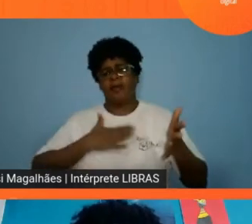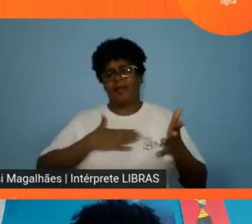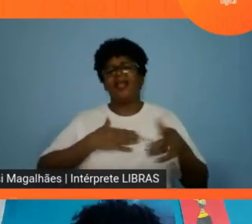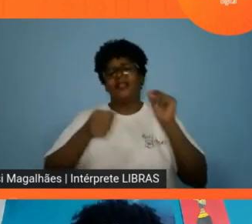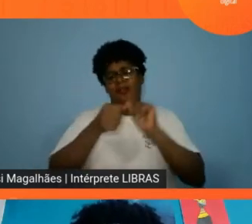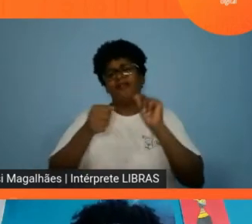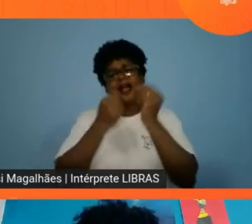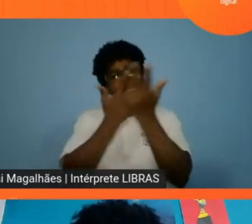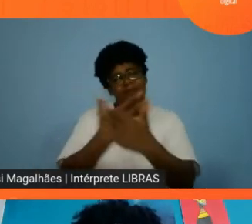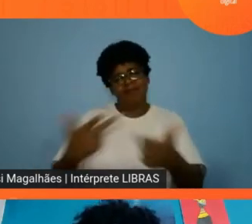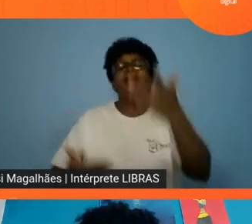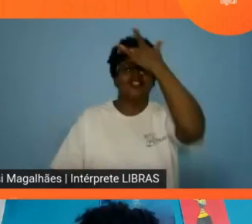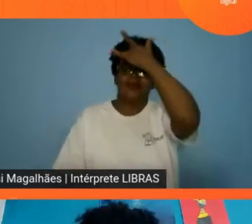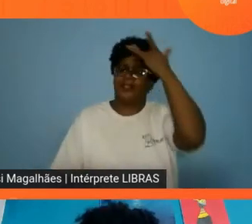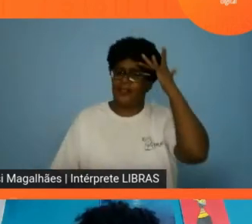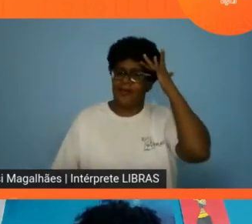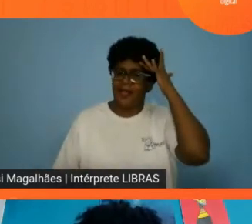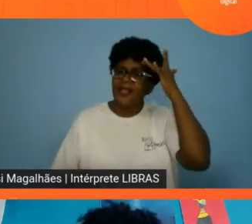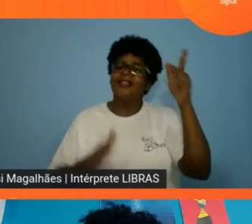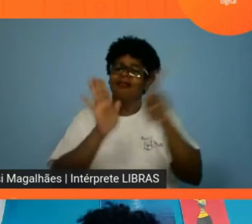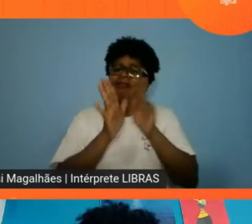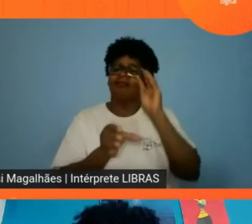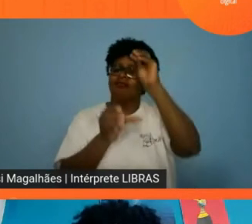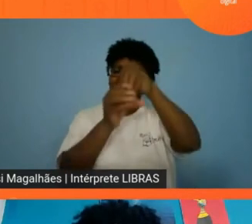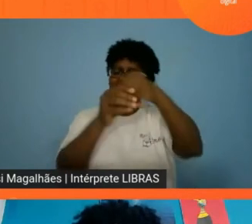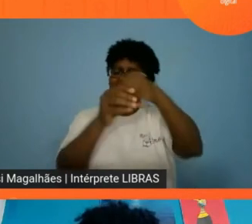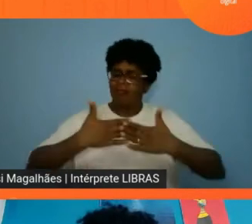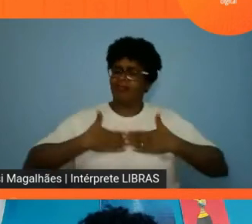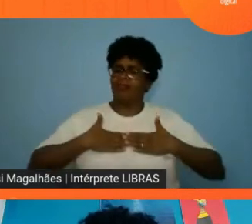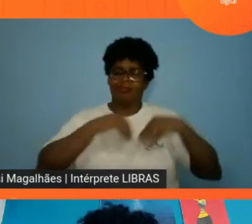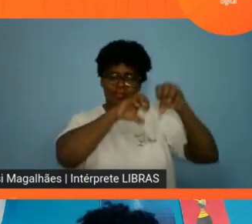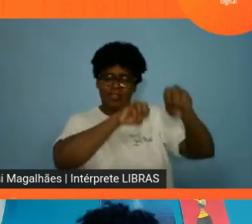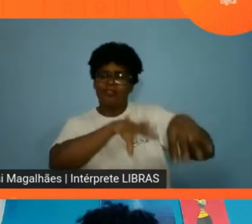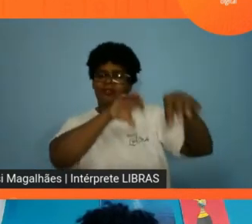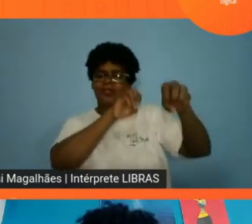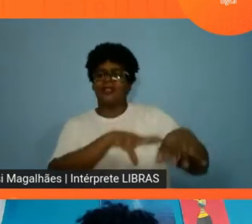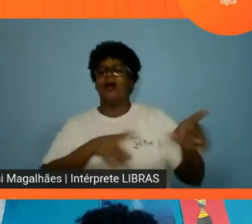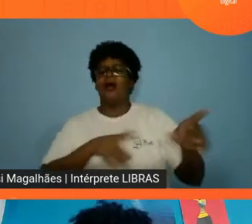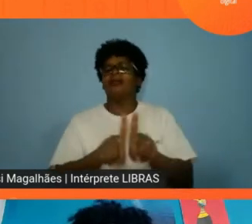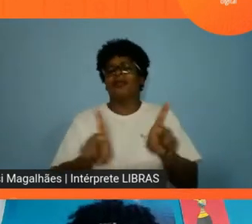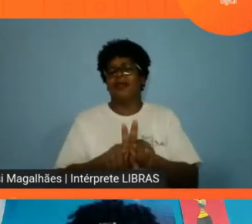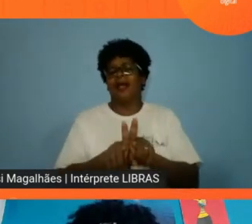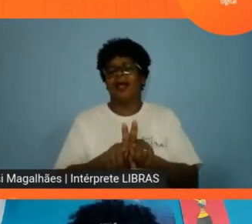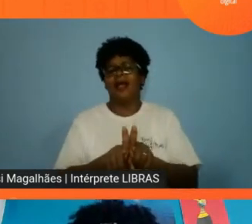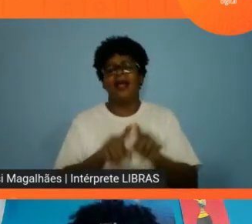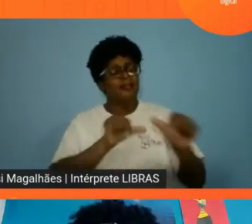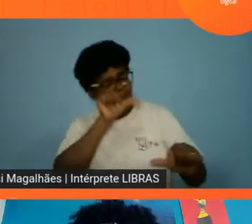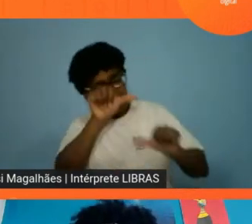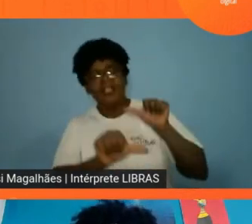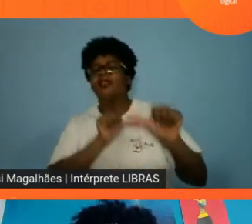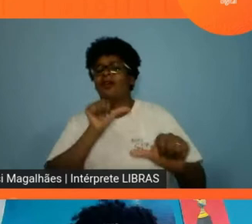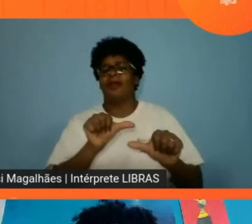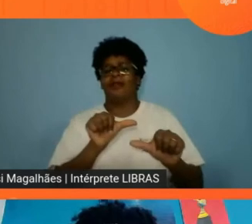pessoas. E que isso faz parte de um ambiente de educação e transformador,